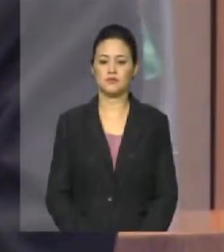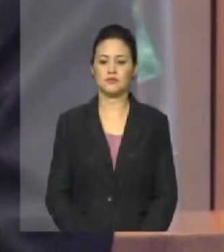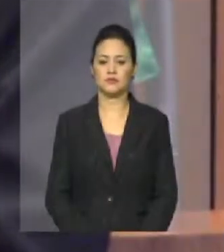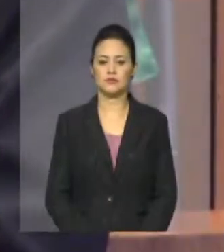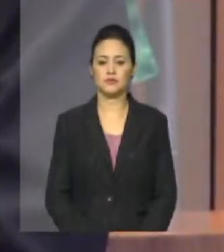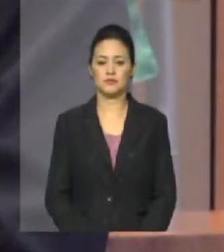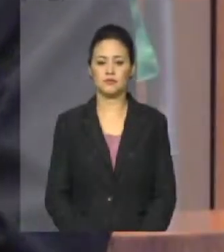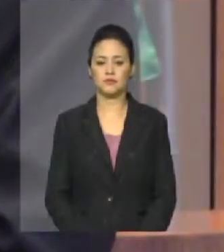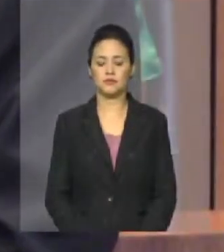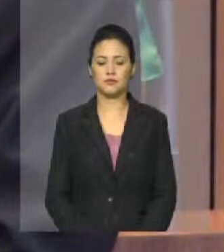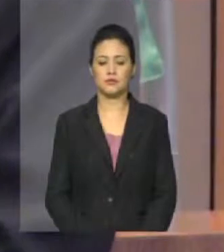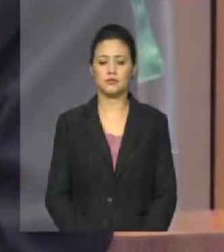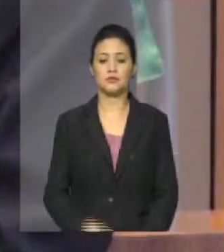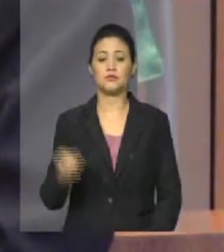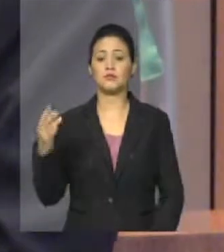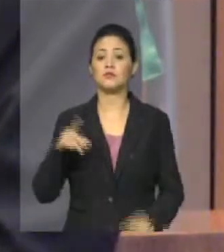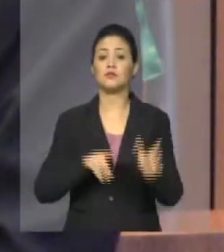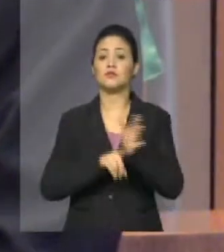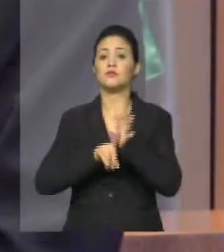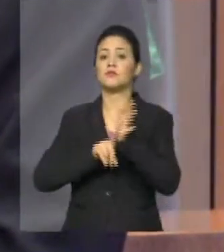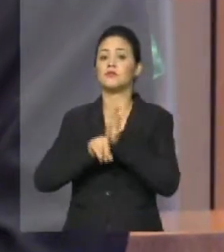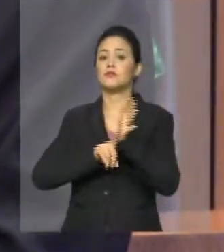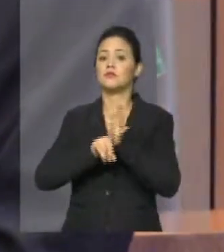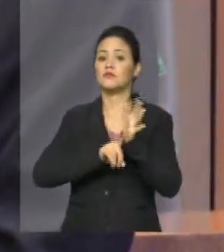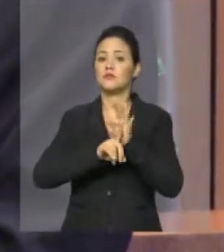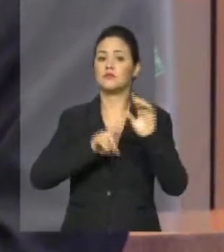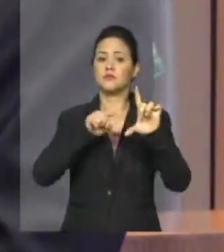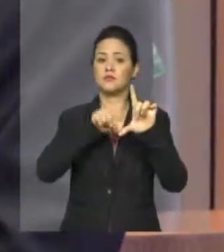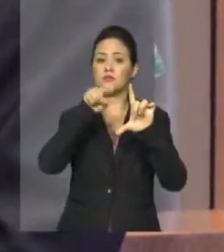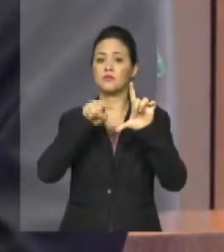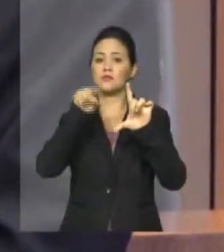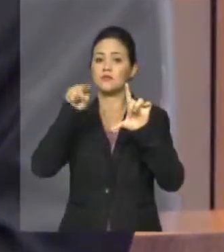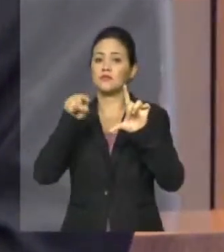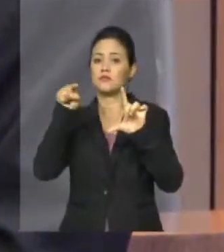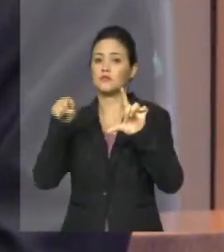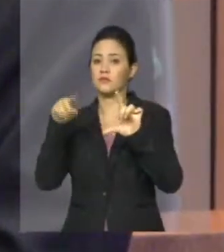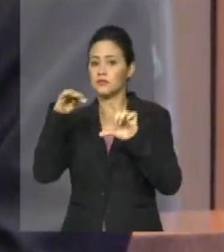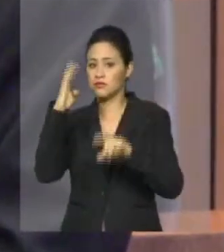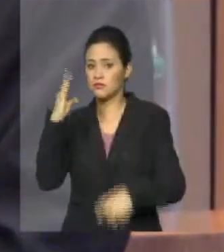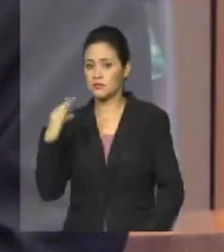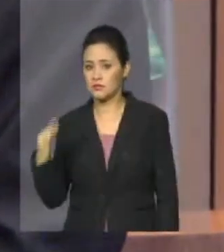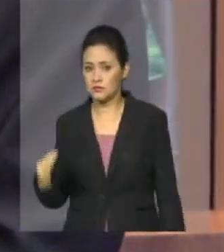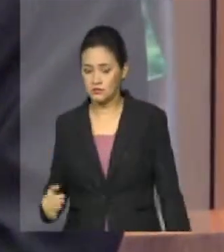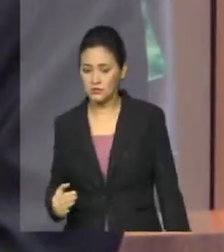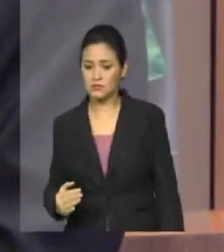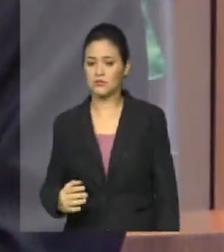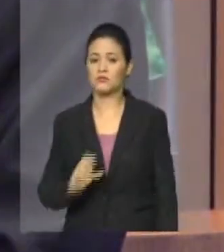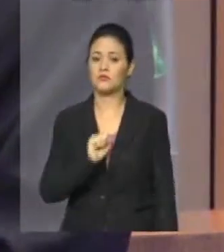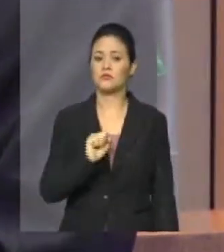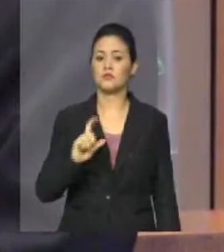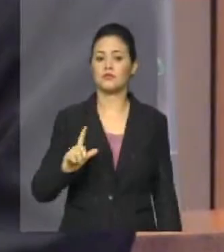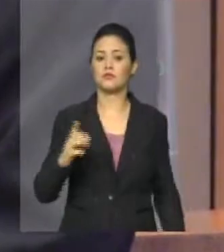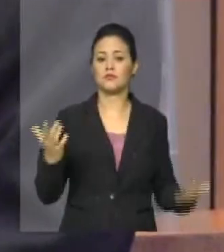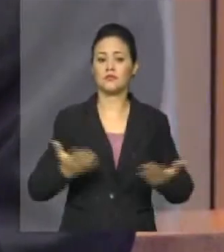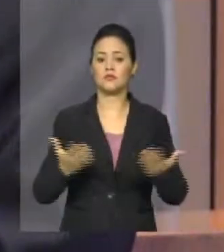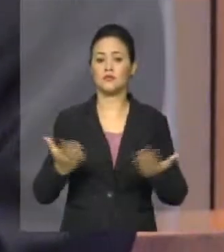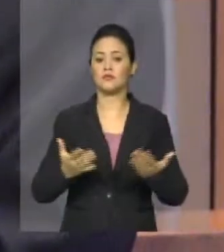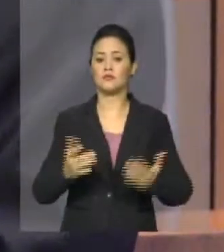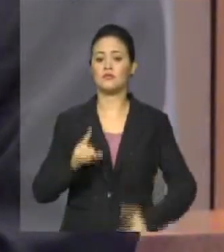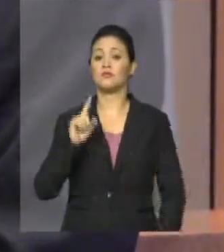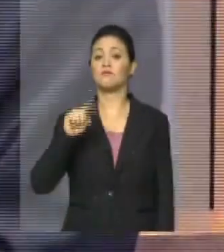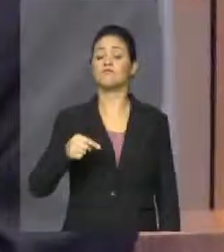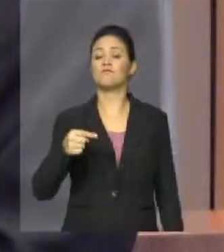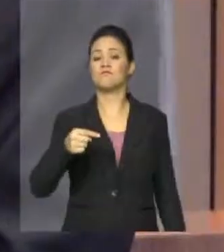por esses novos estudos aqui nesse Fórum Brasileiro do Anuário, São Luís hoje é a terceira capital